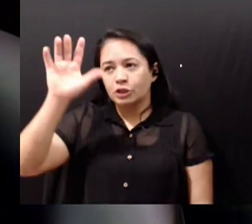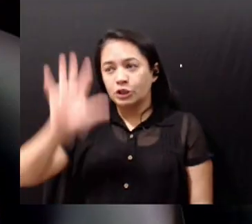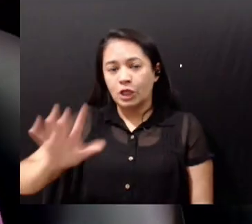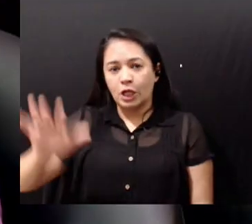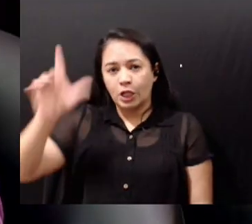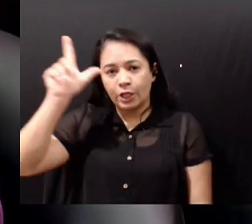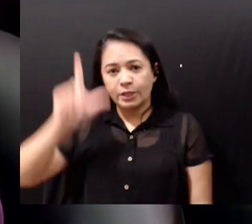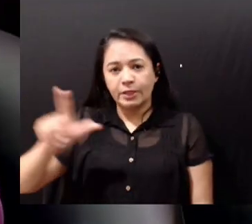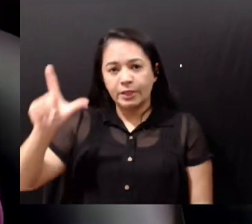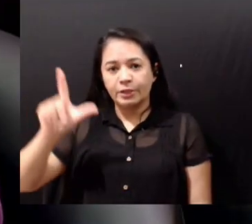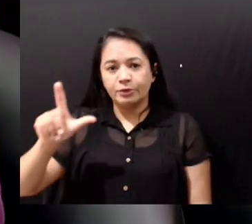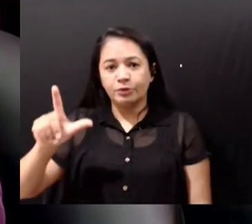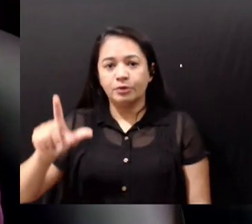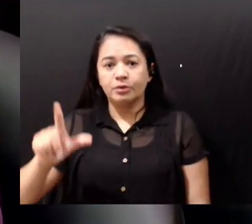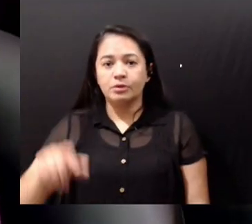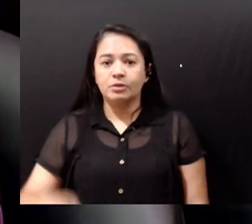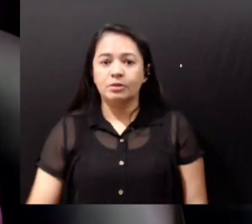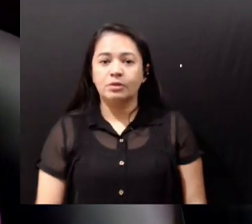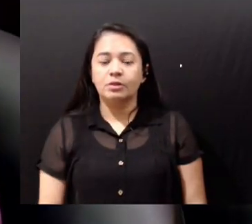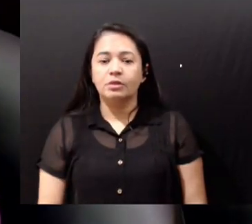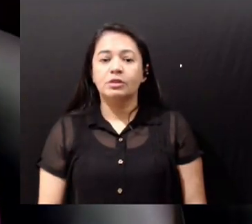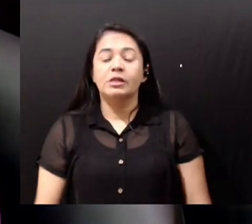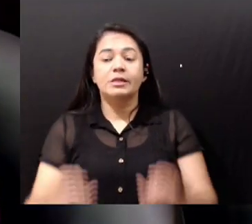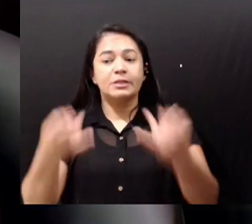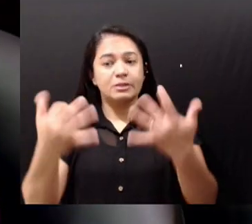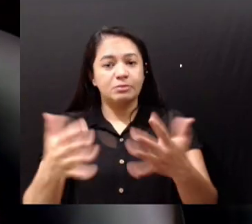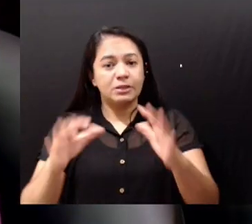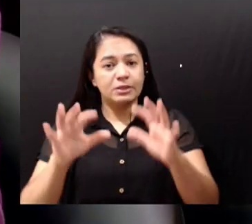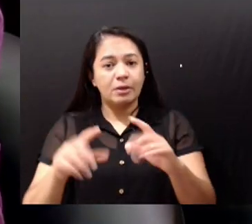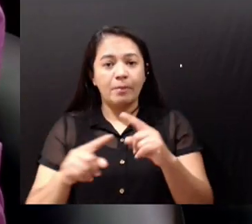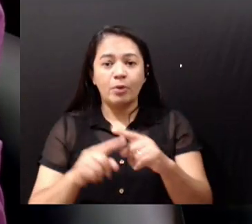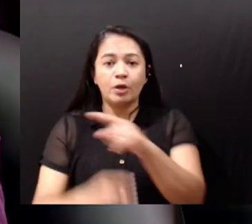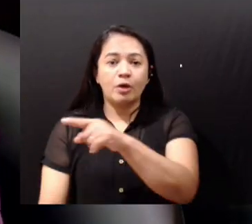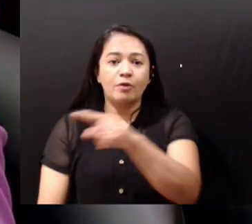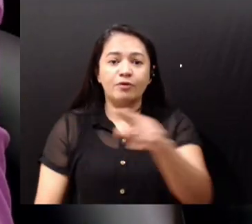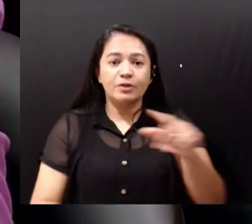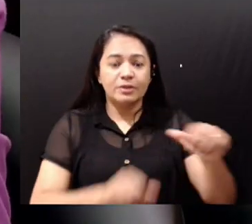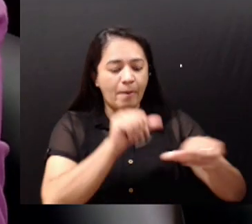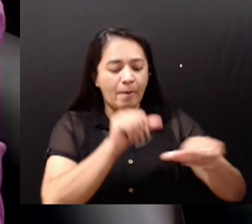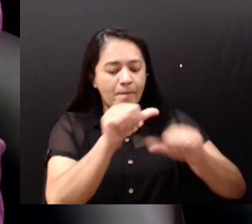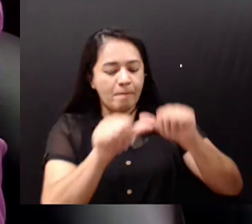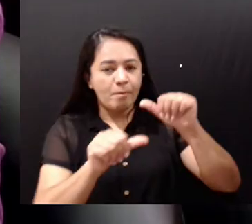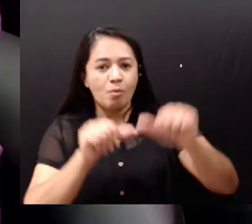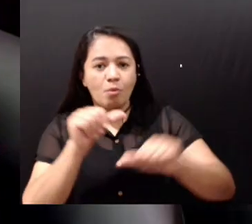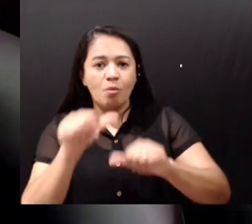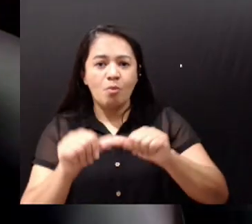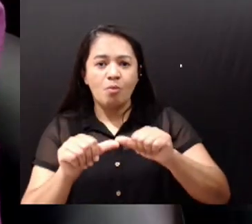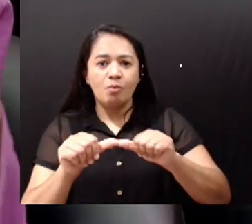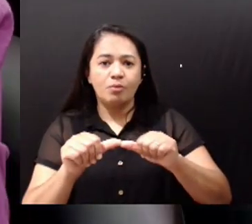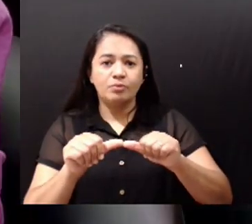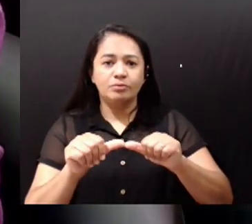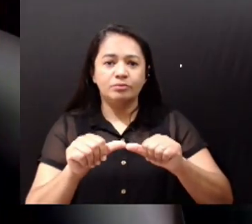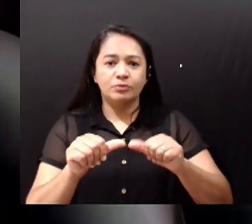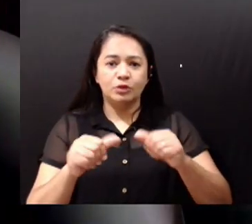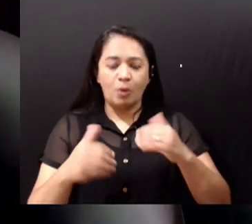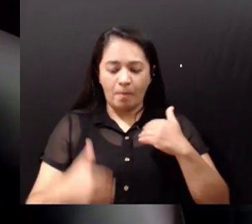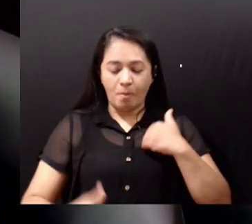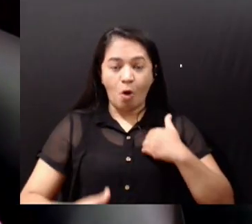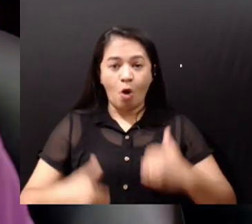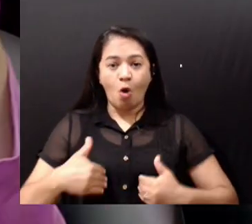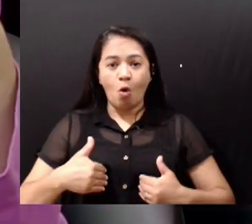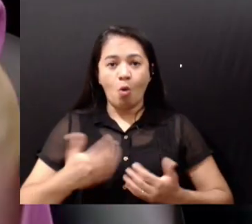né, é relatado isso justamente porque você está alterando, digamos assim, uma homeostase do teu corpo, um equilíbrio do teu